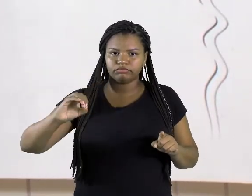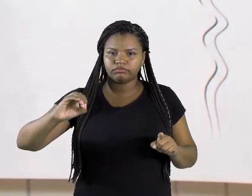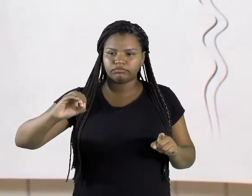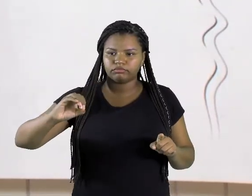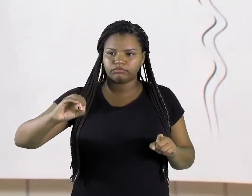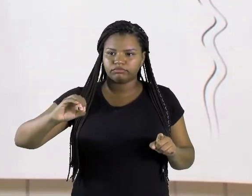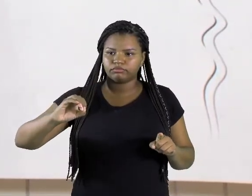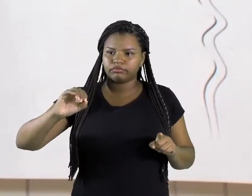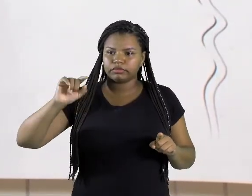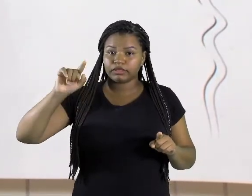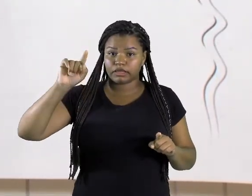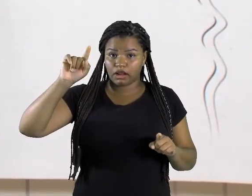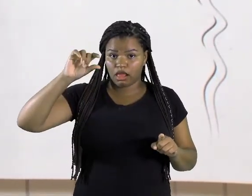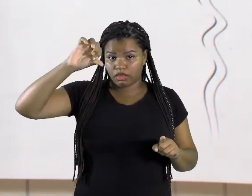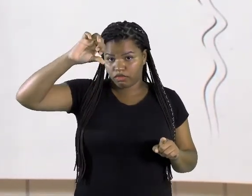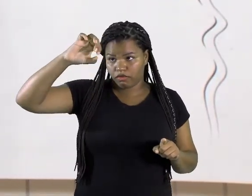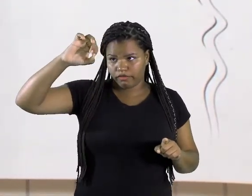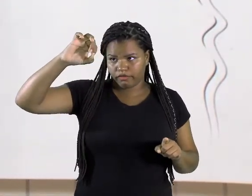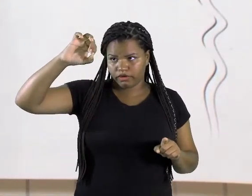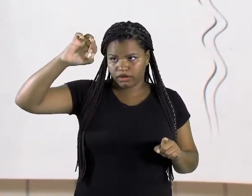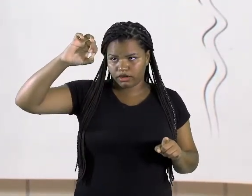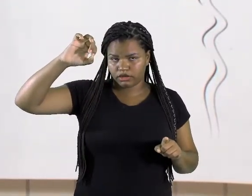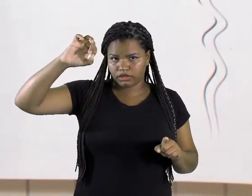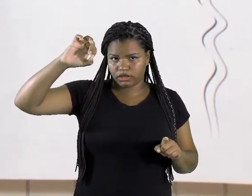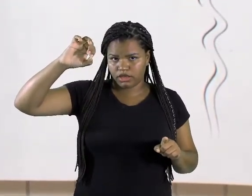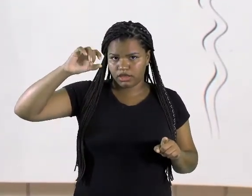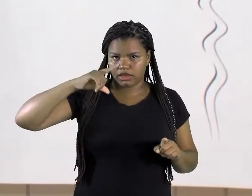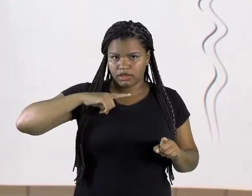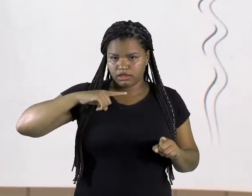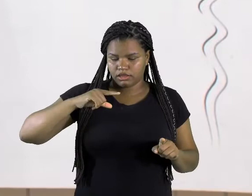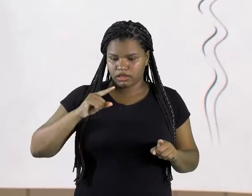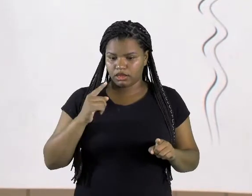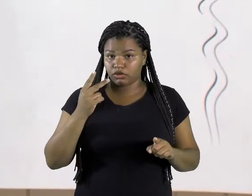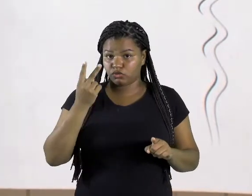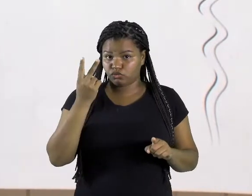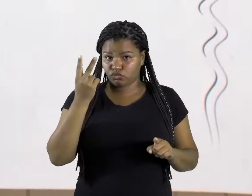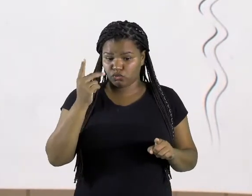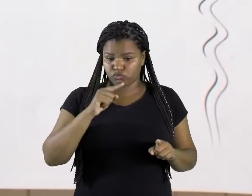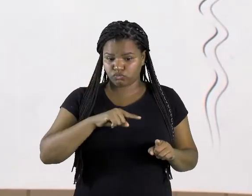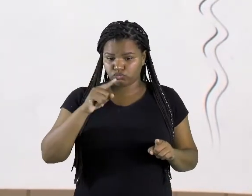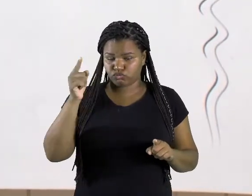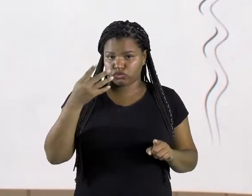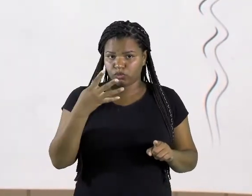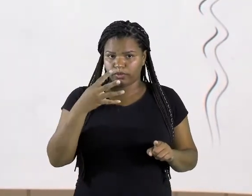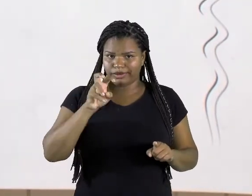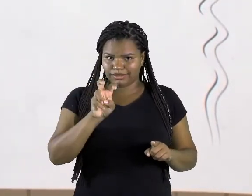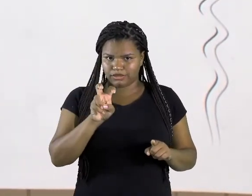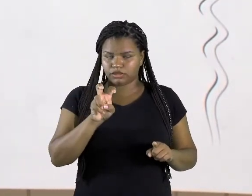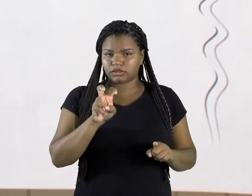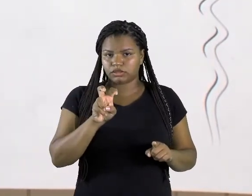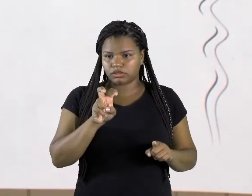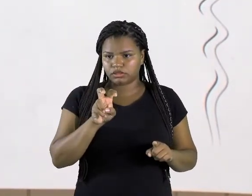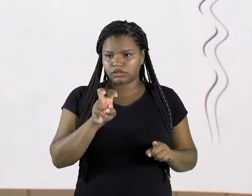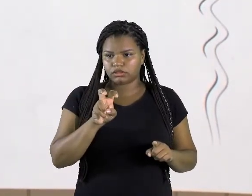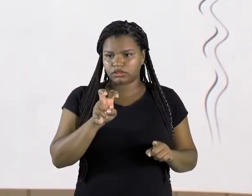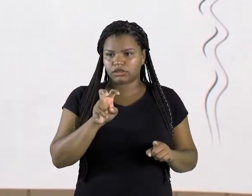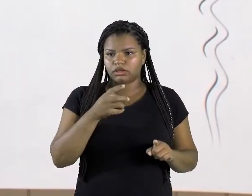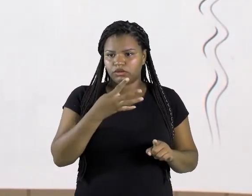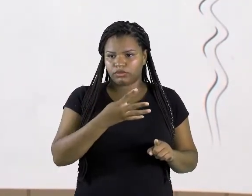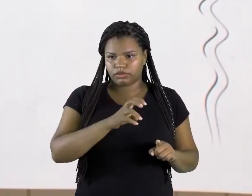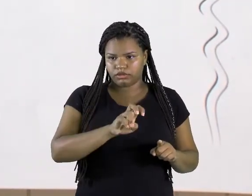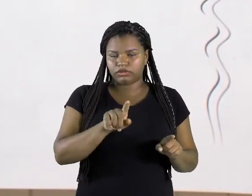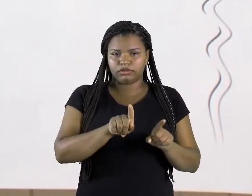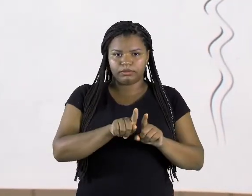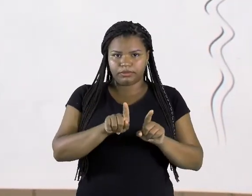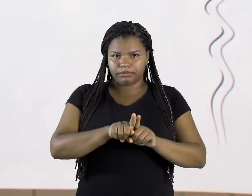era 90, concorda comigo que eu vou ter dois ângulos de 45? E aqui também.